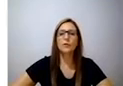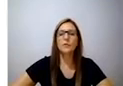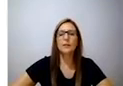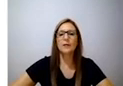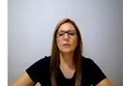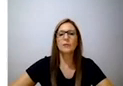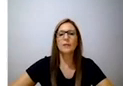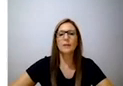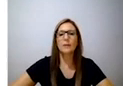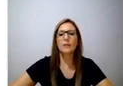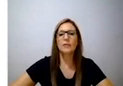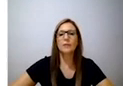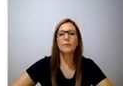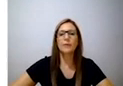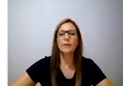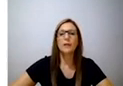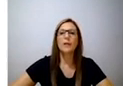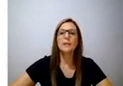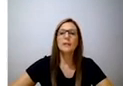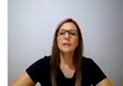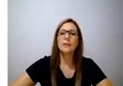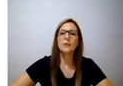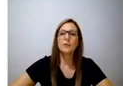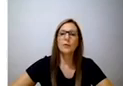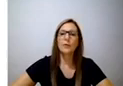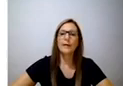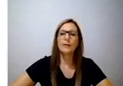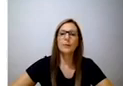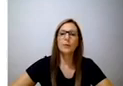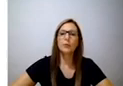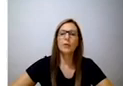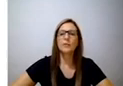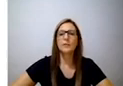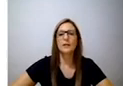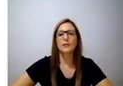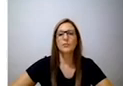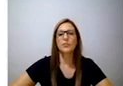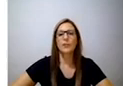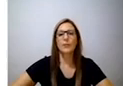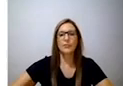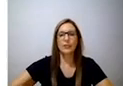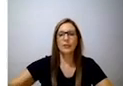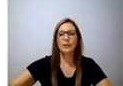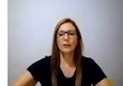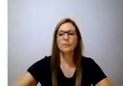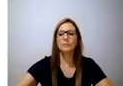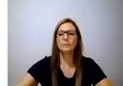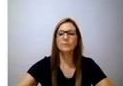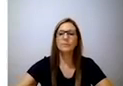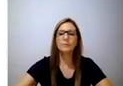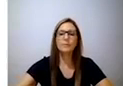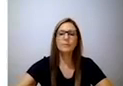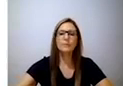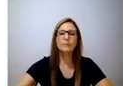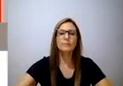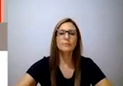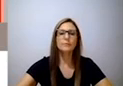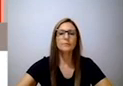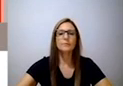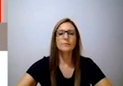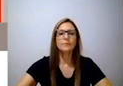1.970.000 novos casos de clamídia, e 640 mil novos casos de herpes genital.